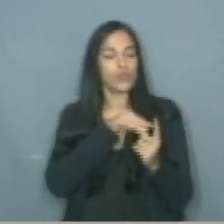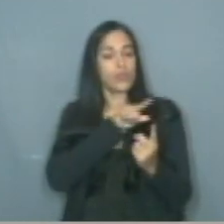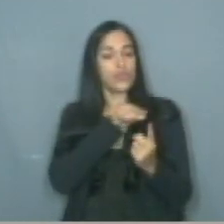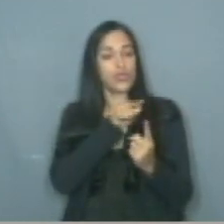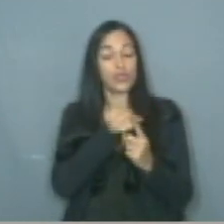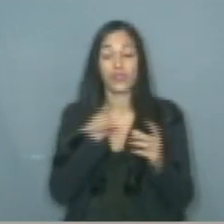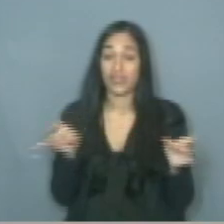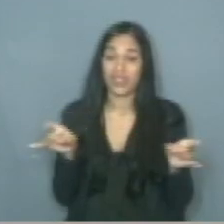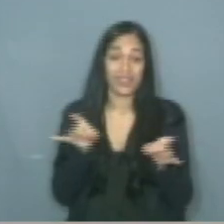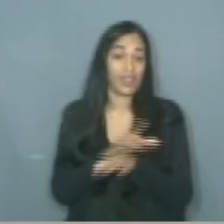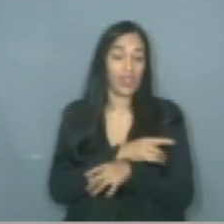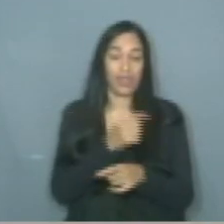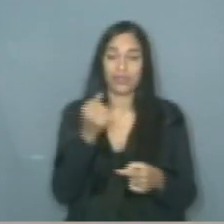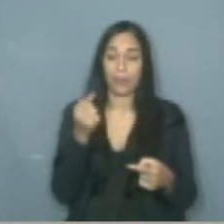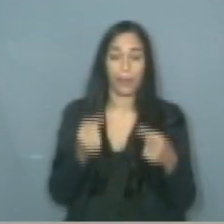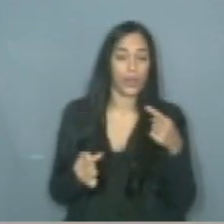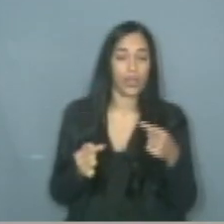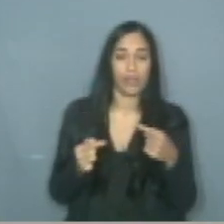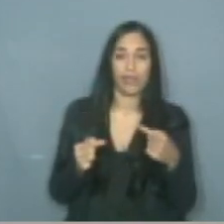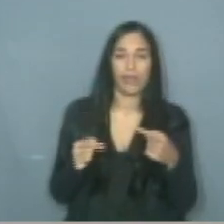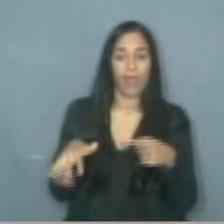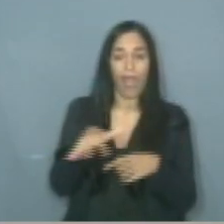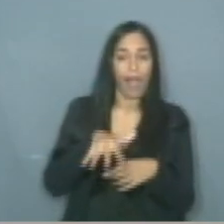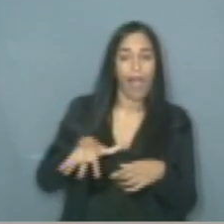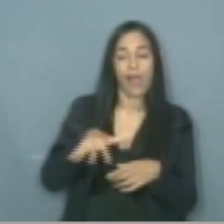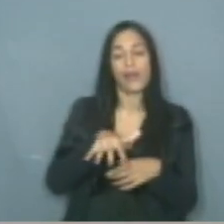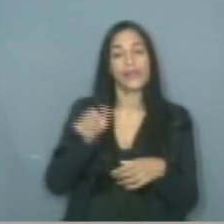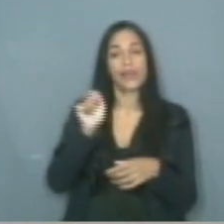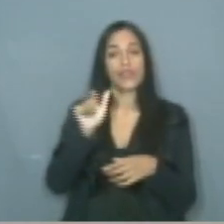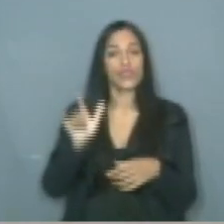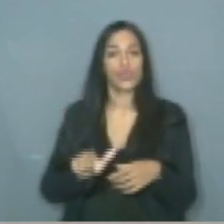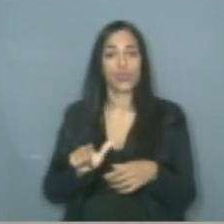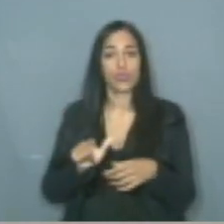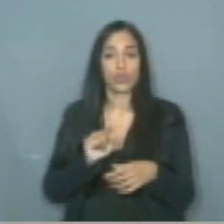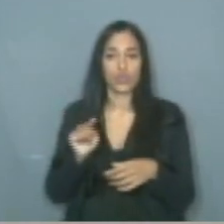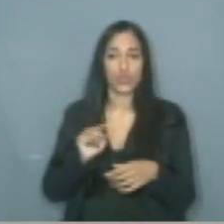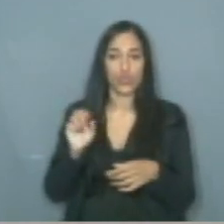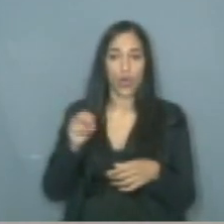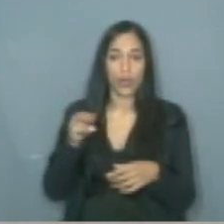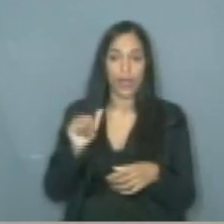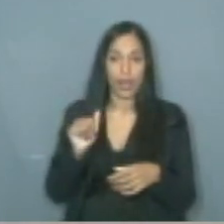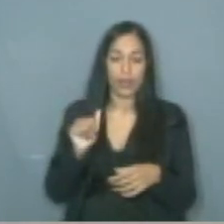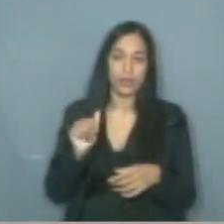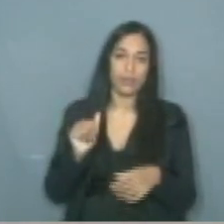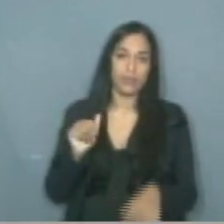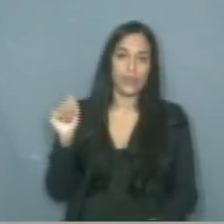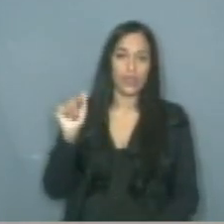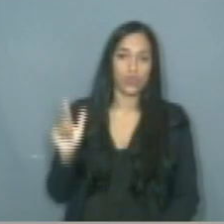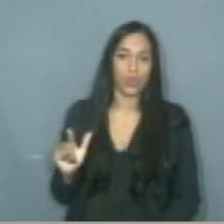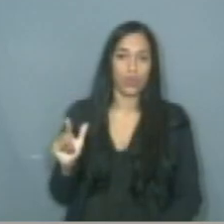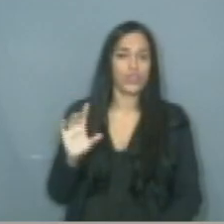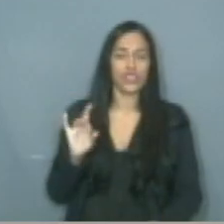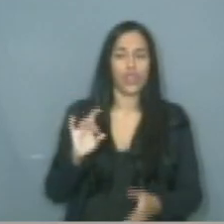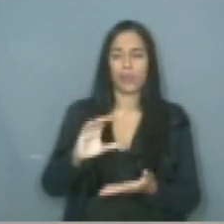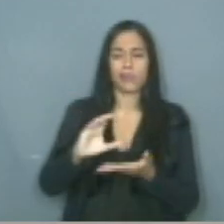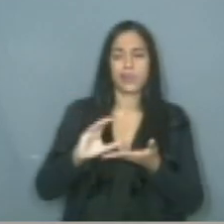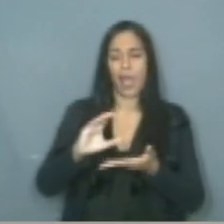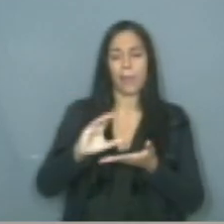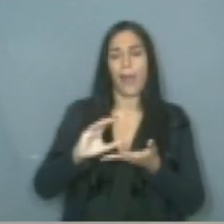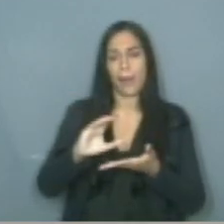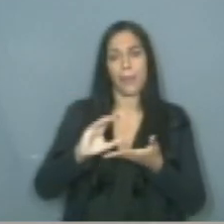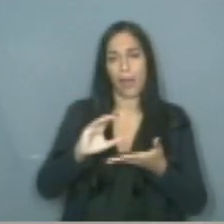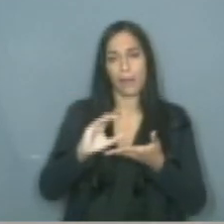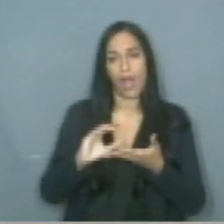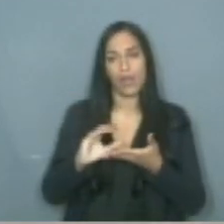encerrar essa política que não agrega nenhum valor, que só apenas arrecada recurso do